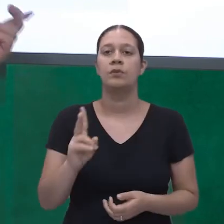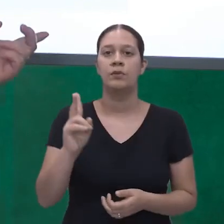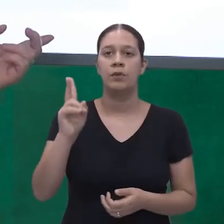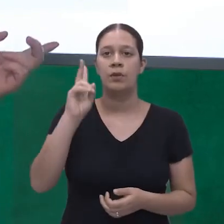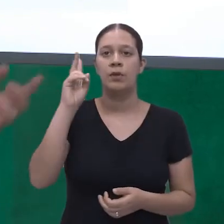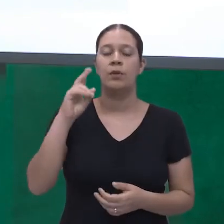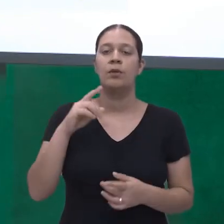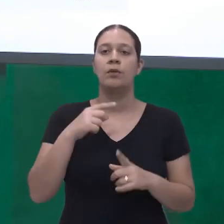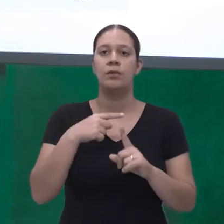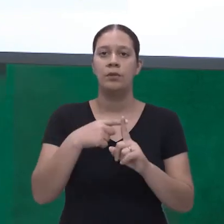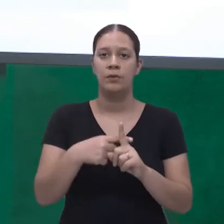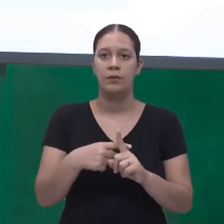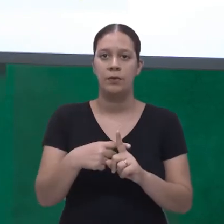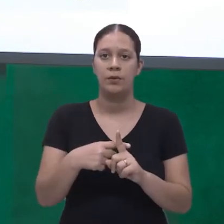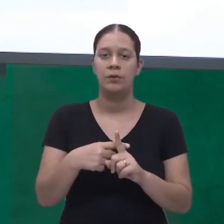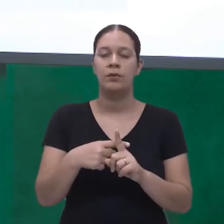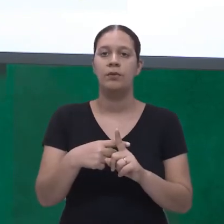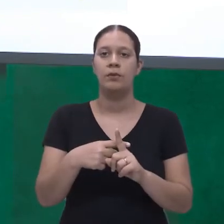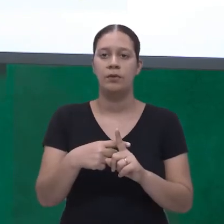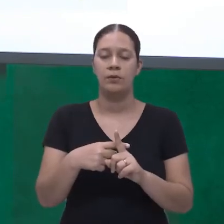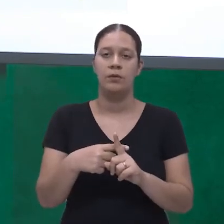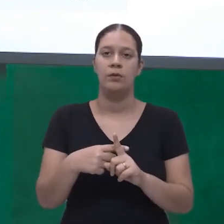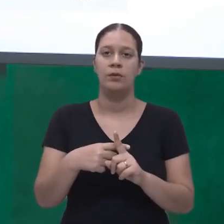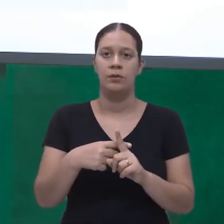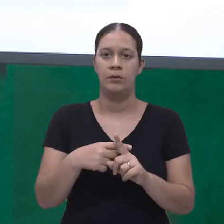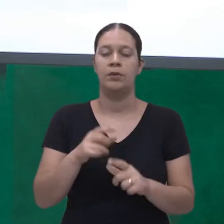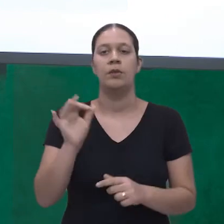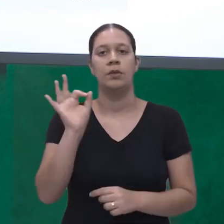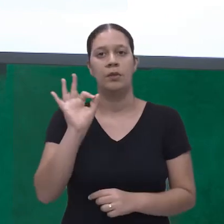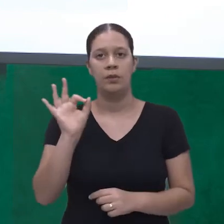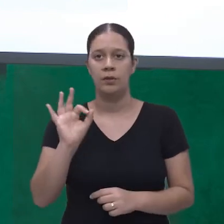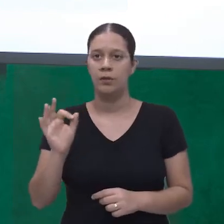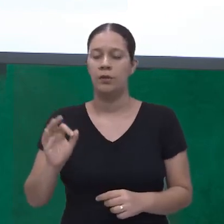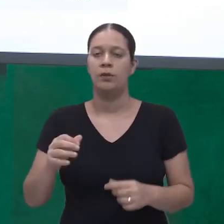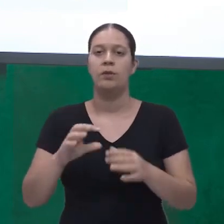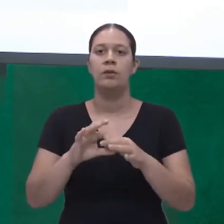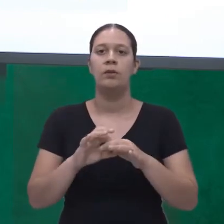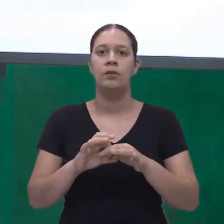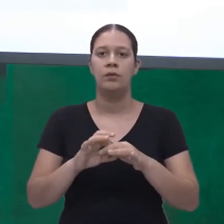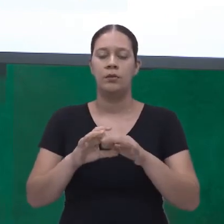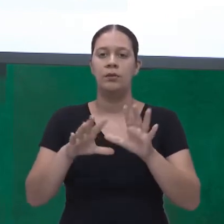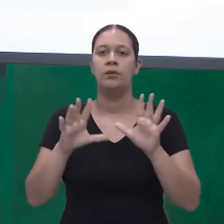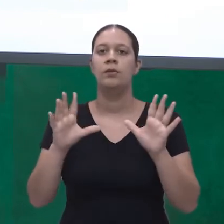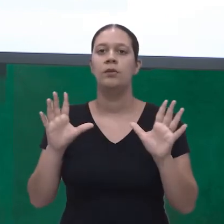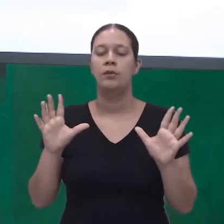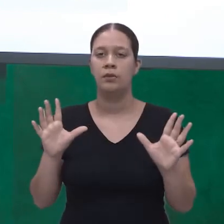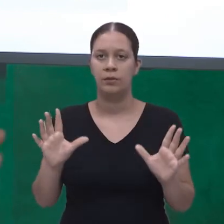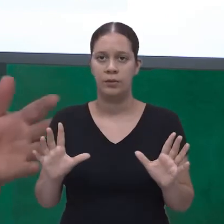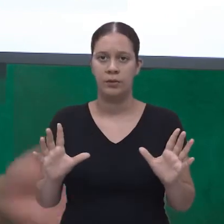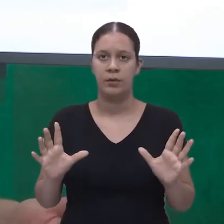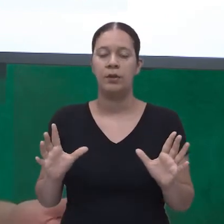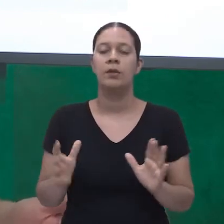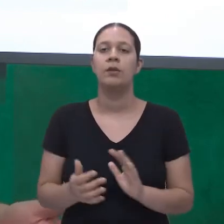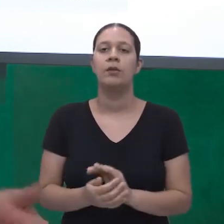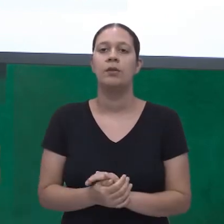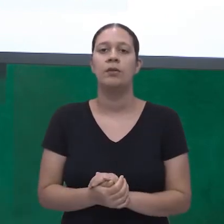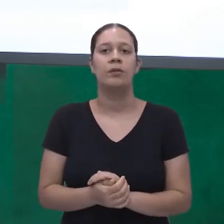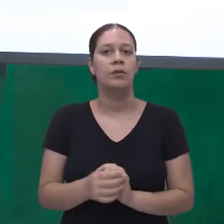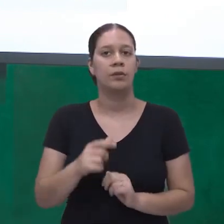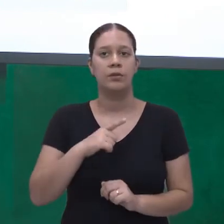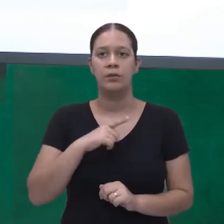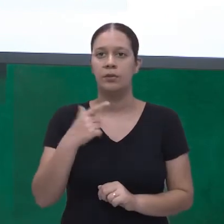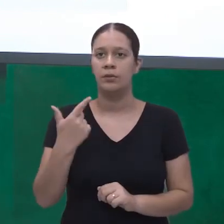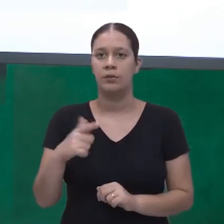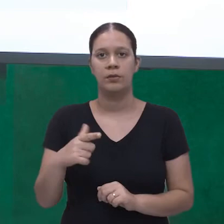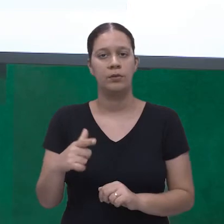valor positivo. E um valor positivo é uma reação não espontânea, ou seja, endergônica, que não